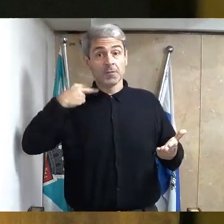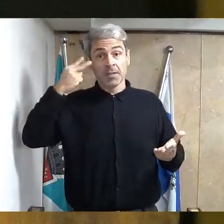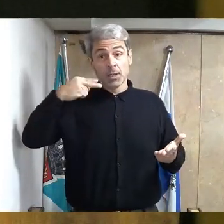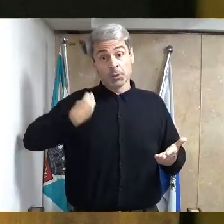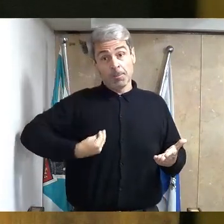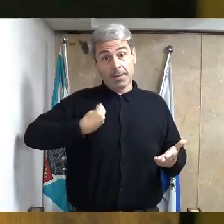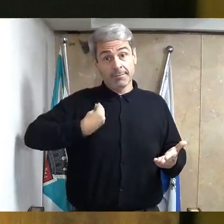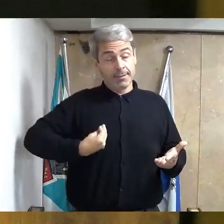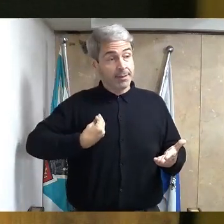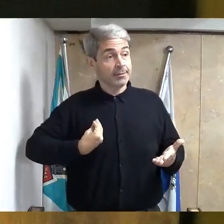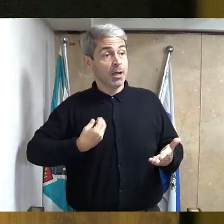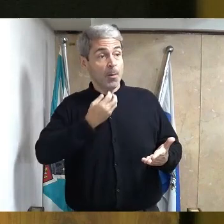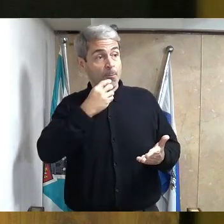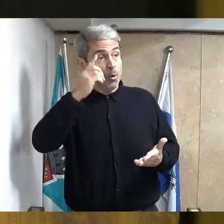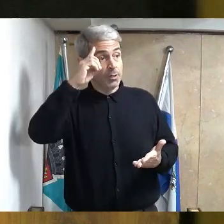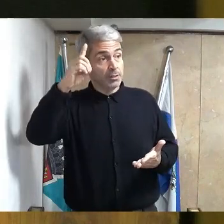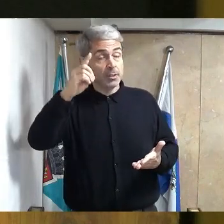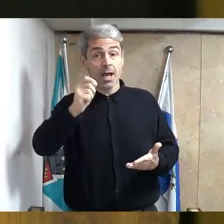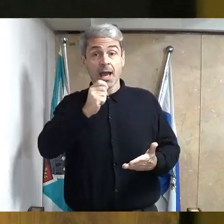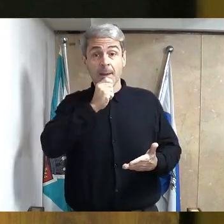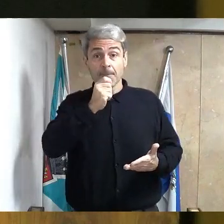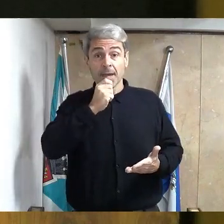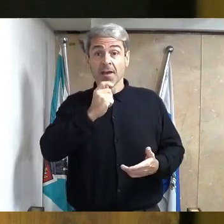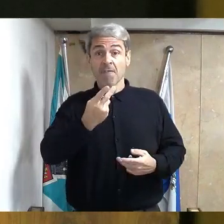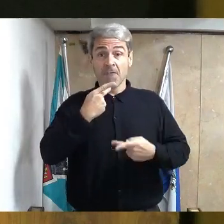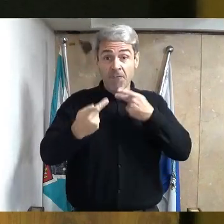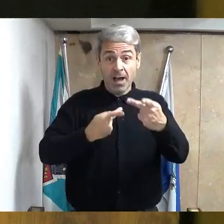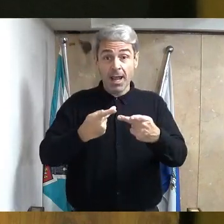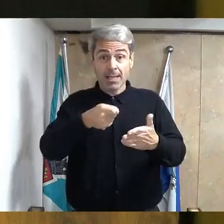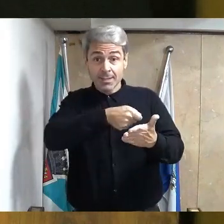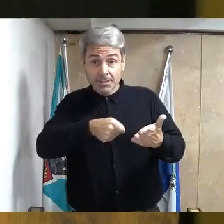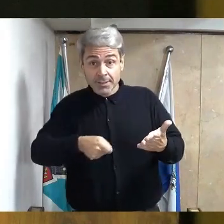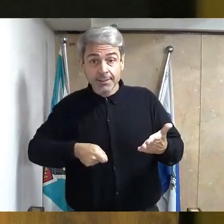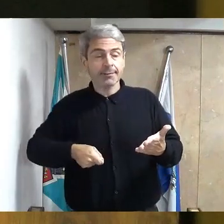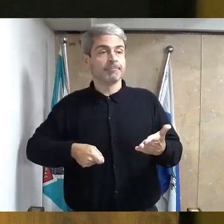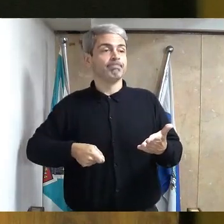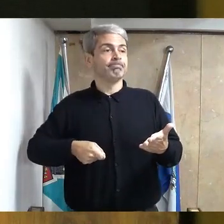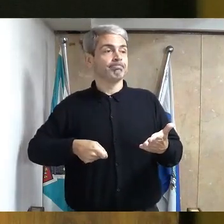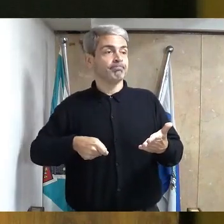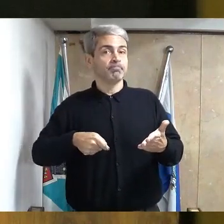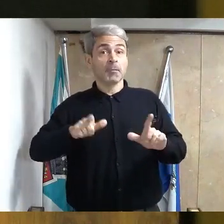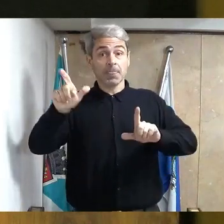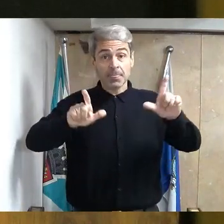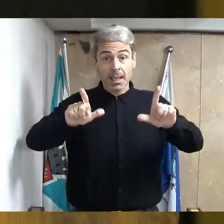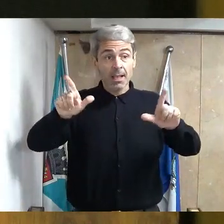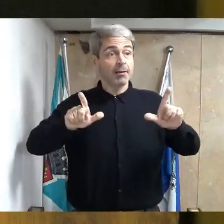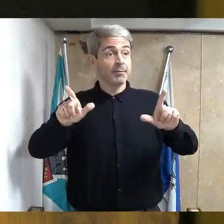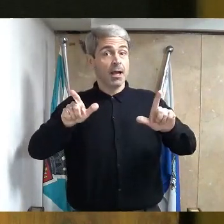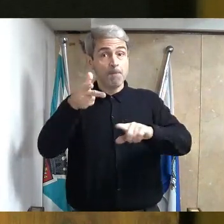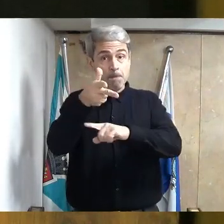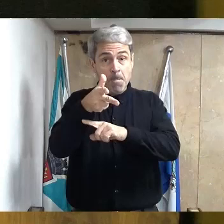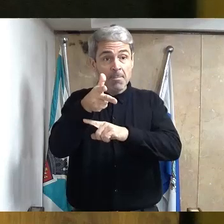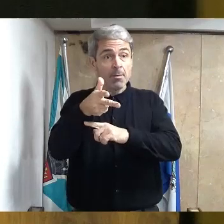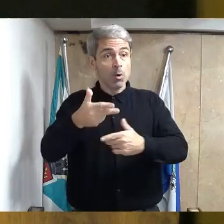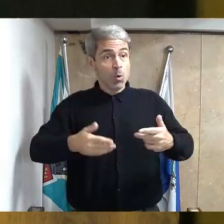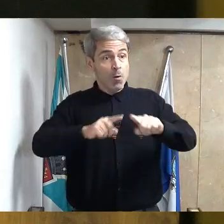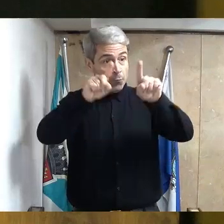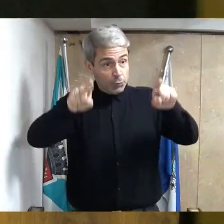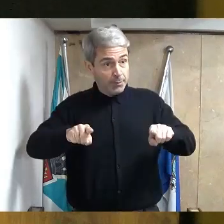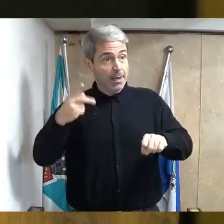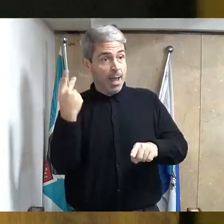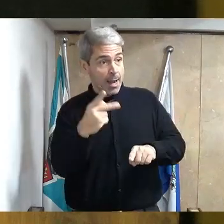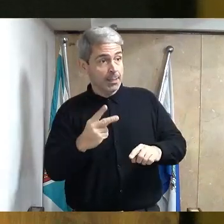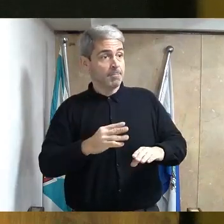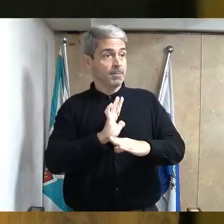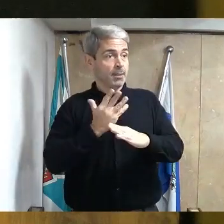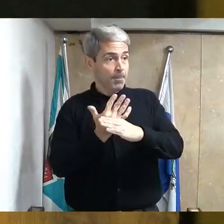pares. Bom dia a toda a imprensa falada, escrita, televisada, senhores servidores desta casa, a